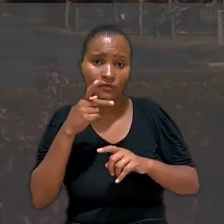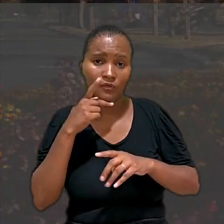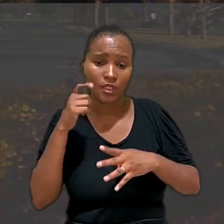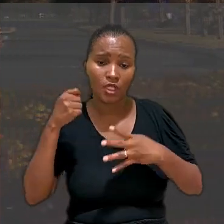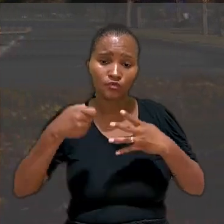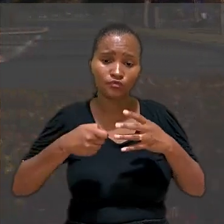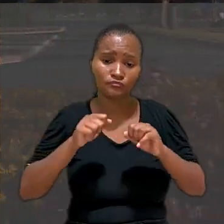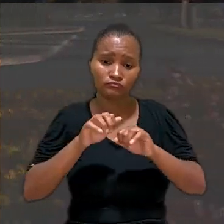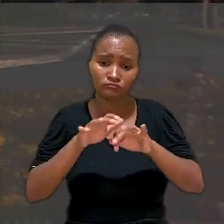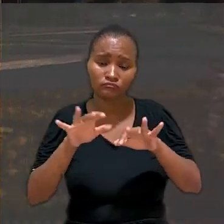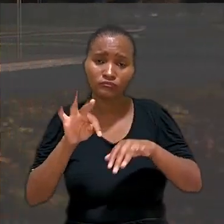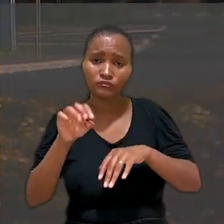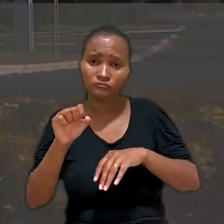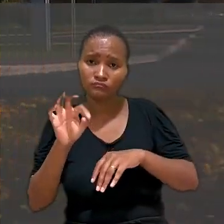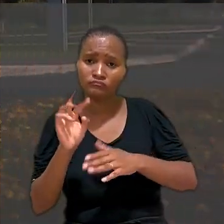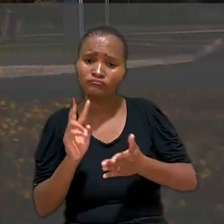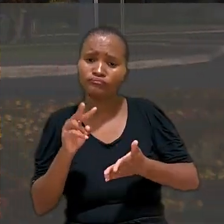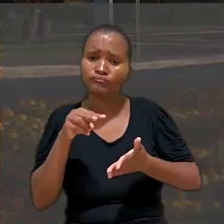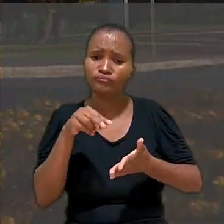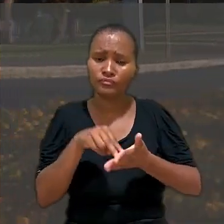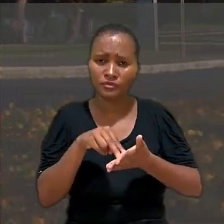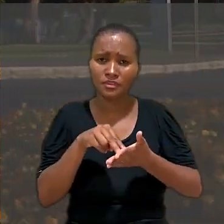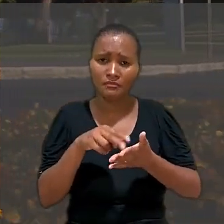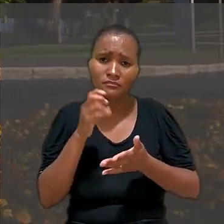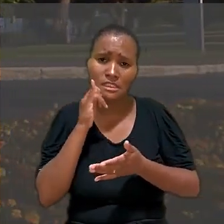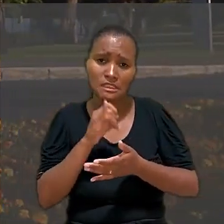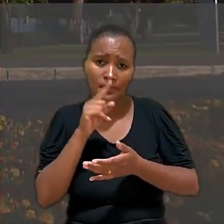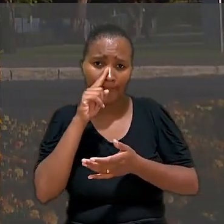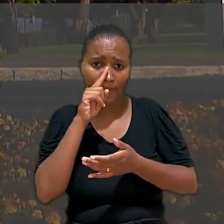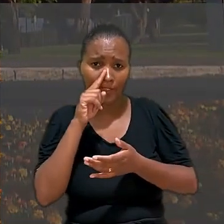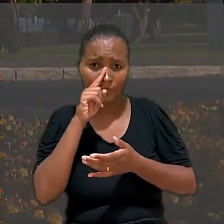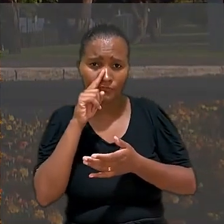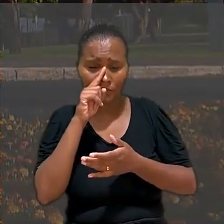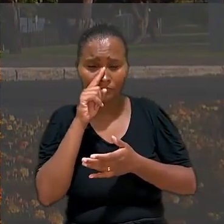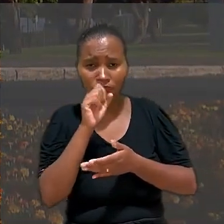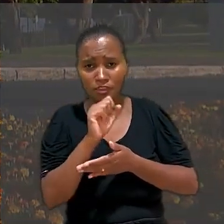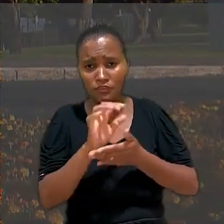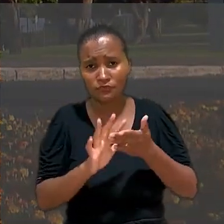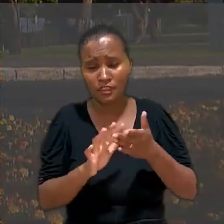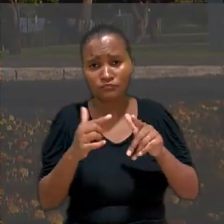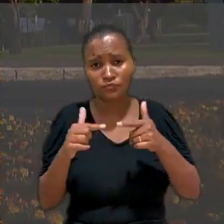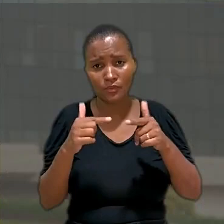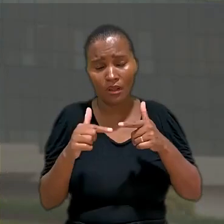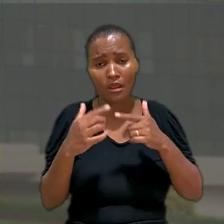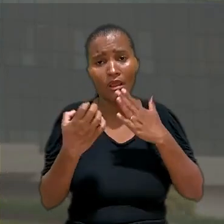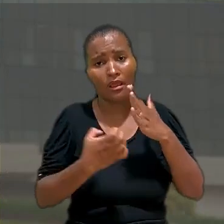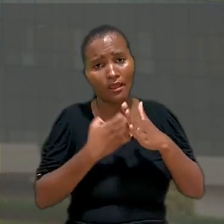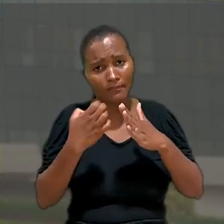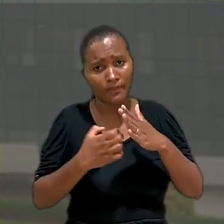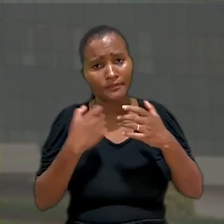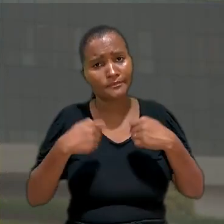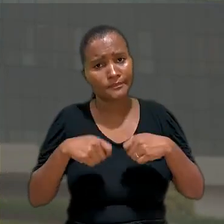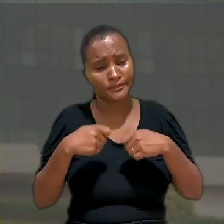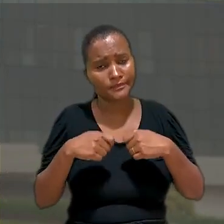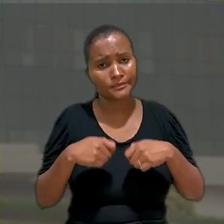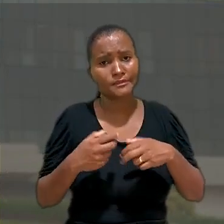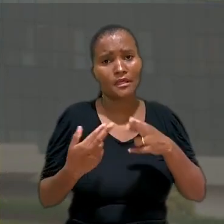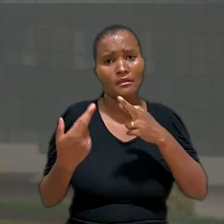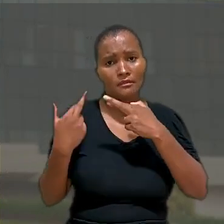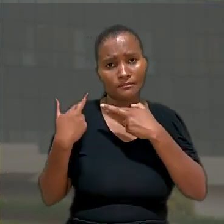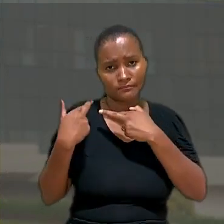TST vem se posicionando no sentido de que, diante da periculosidade da atividade exercida, a empresa deve